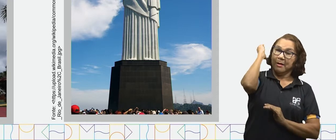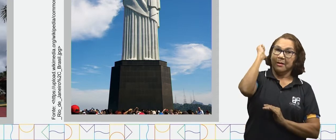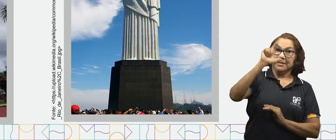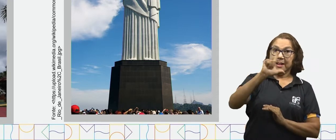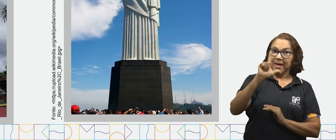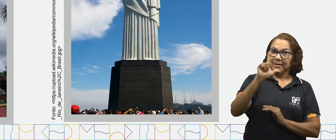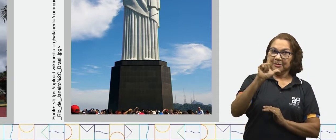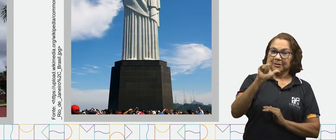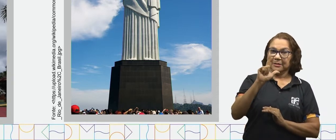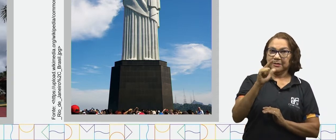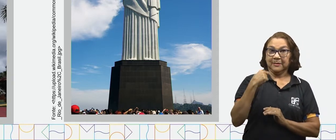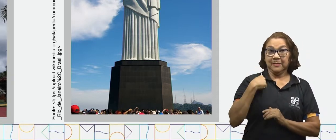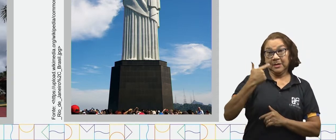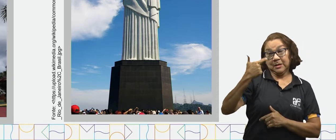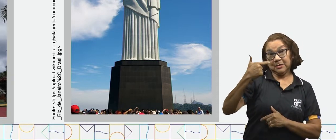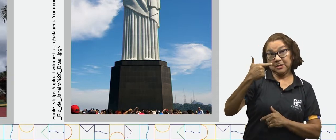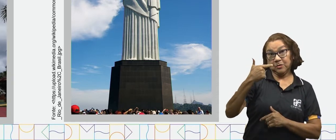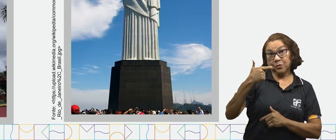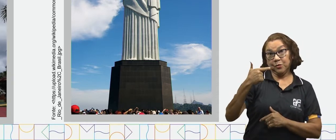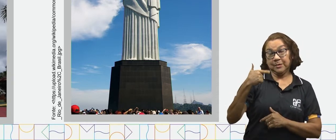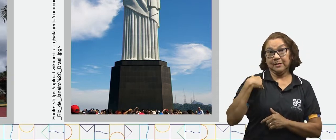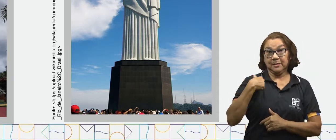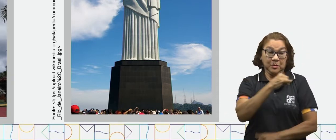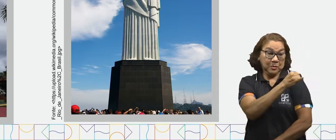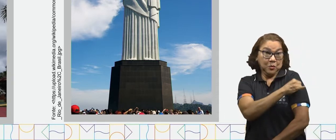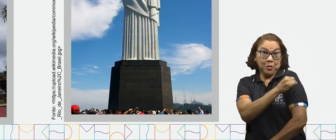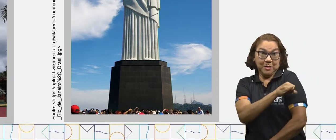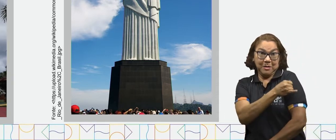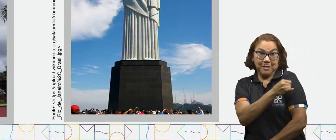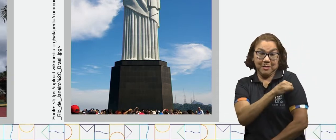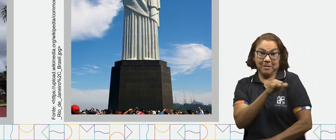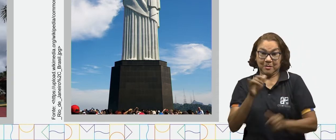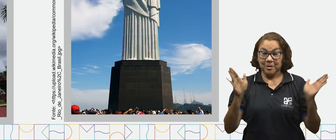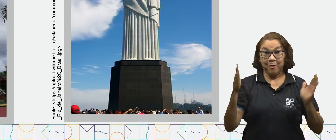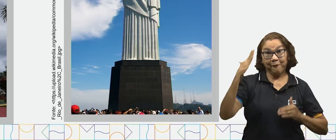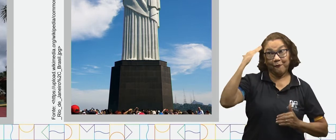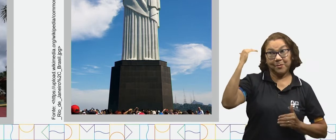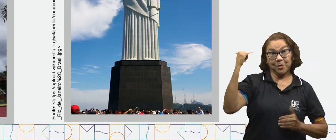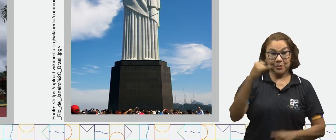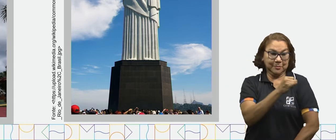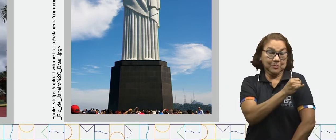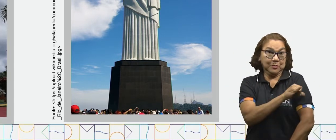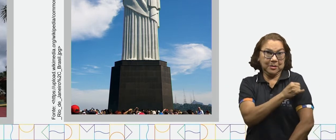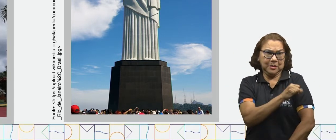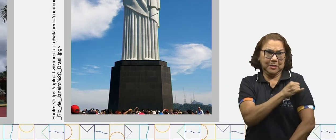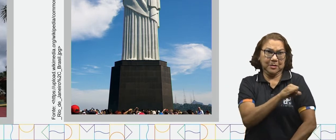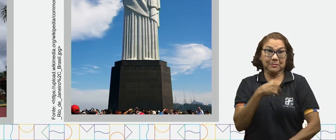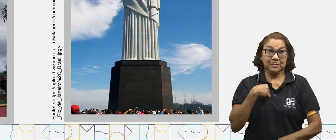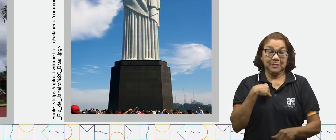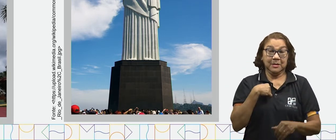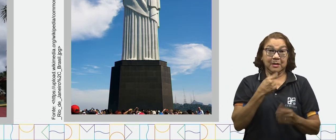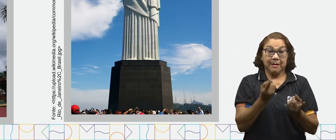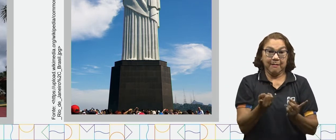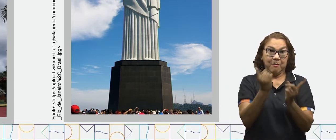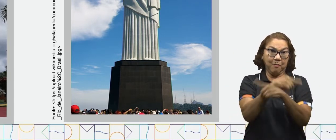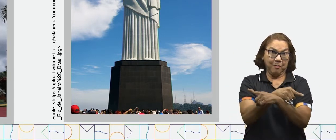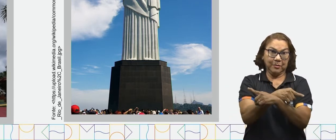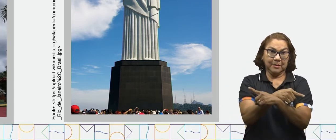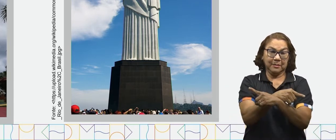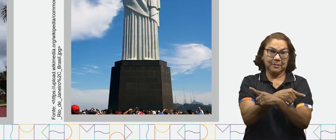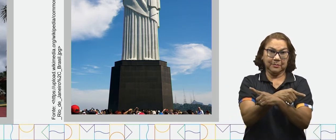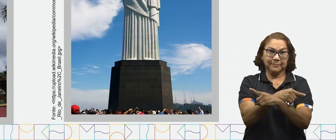aponta para o norte e o braço esquerdo aponta para o sul. Portanto, a imagem do Cristo Redentor está olhando para o